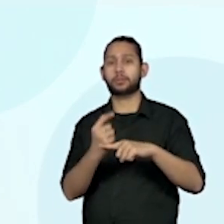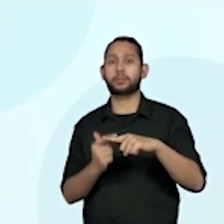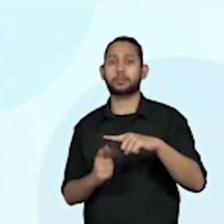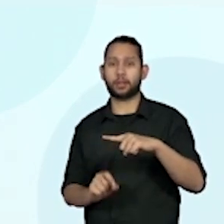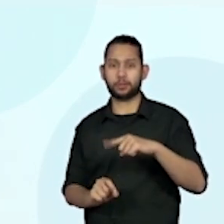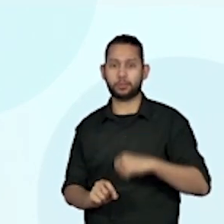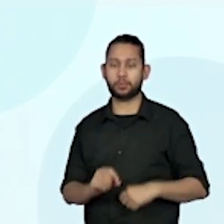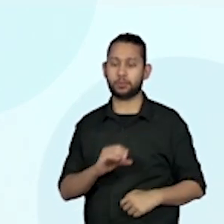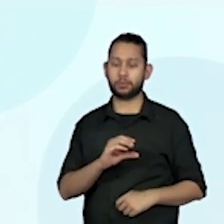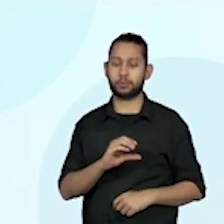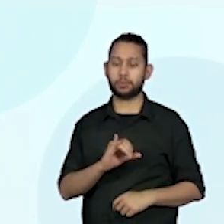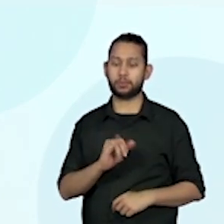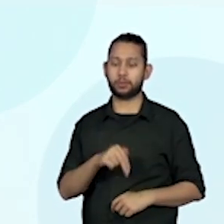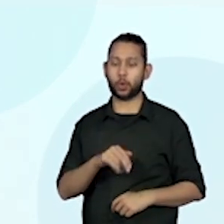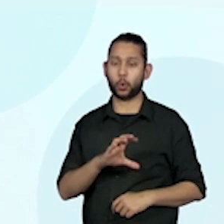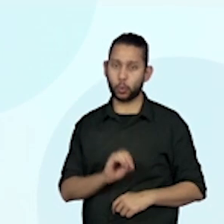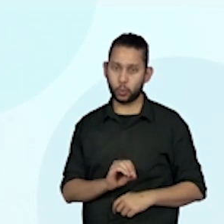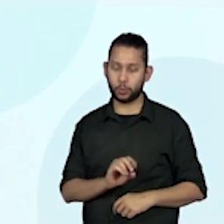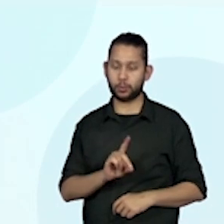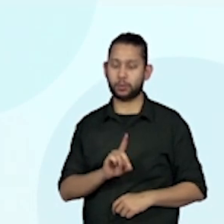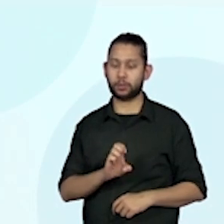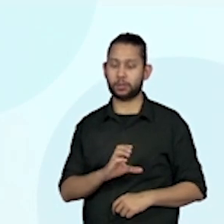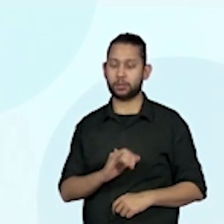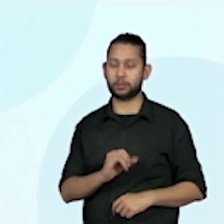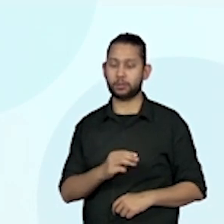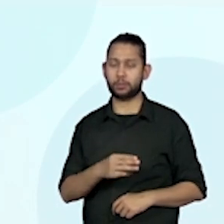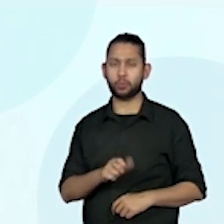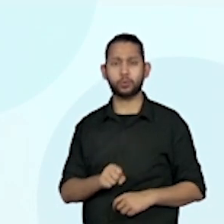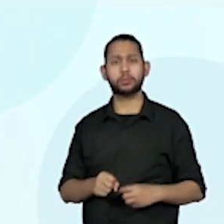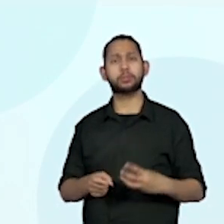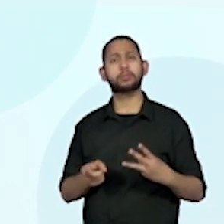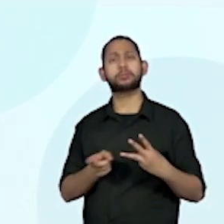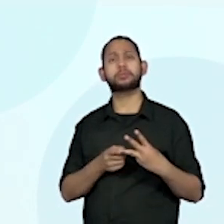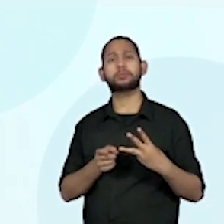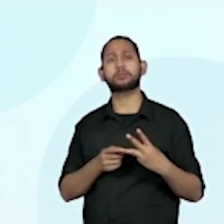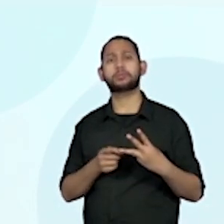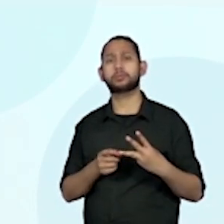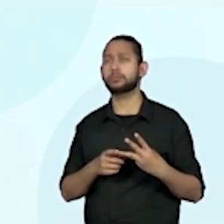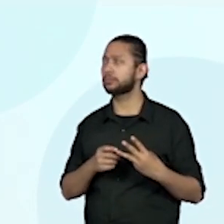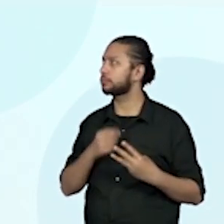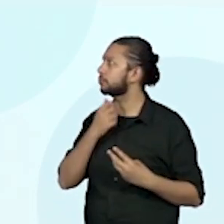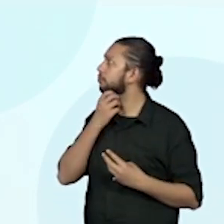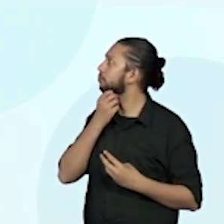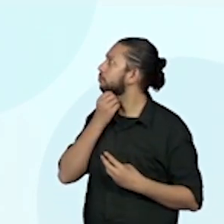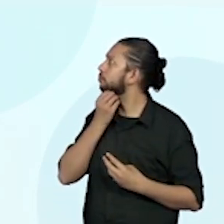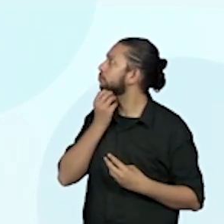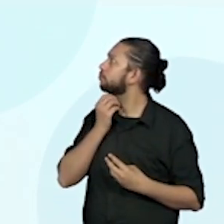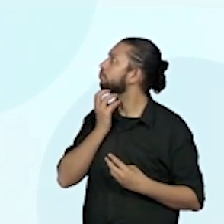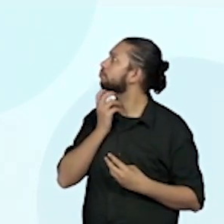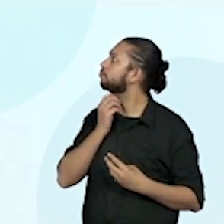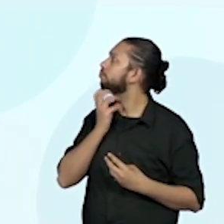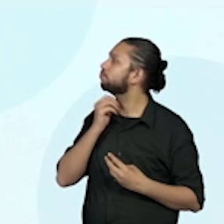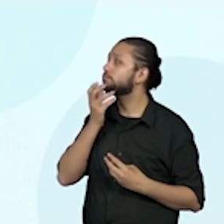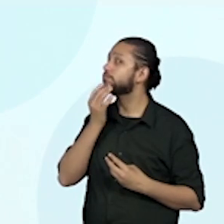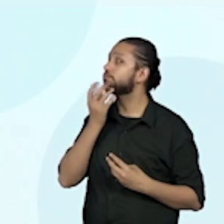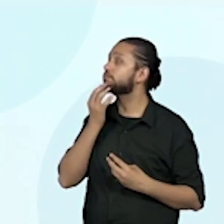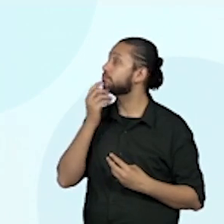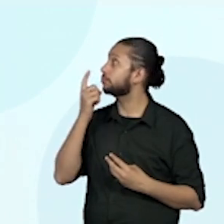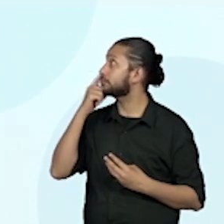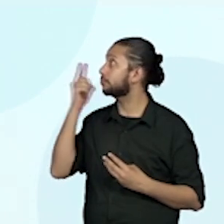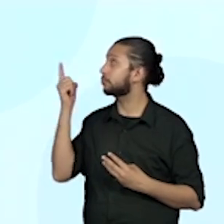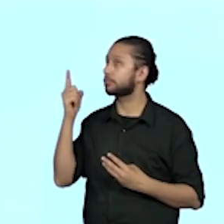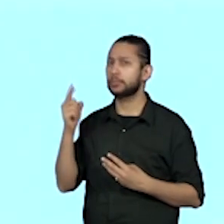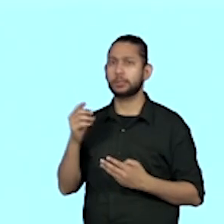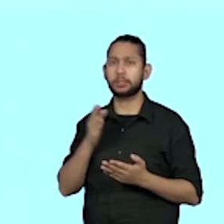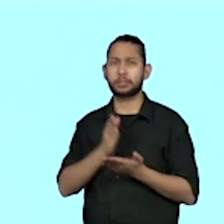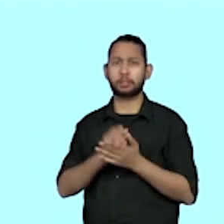décimos. Certo? E da nossa última imagem, pessoal? Aí ela está um pouco dividida, né?